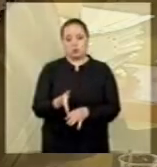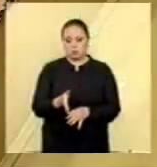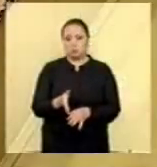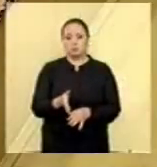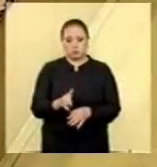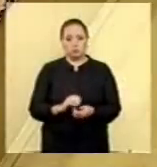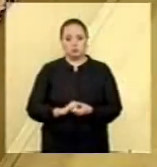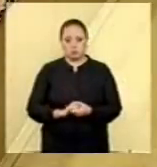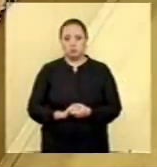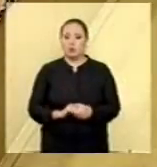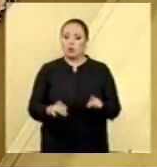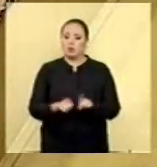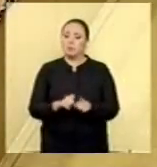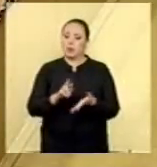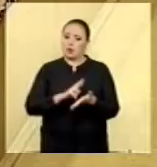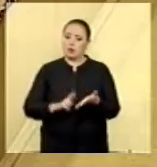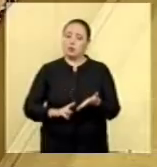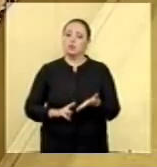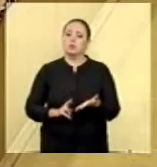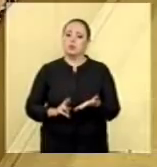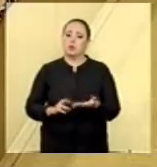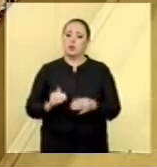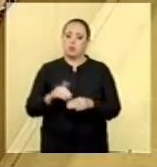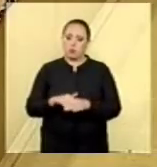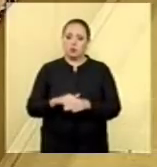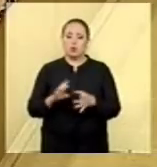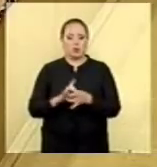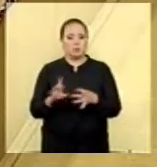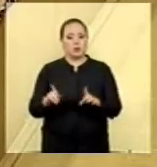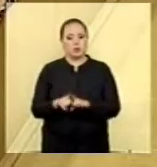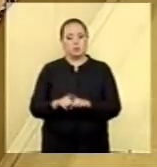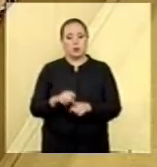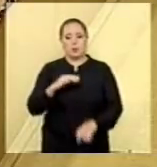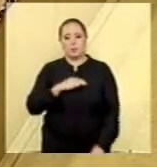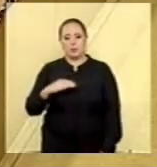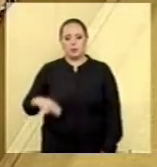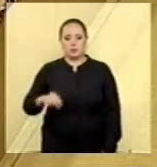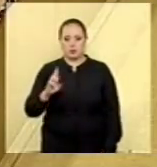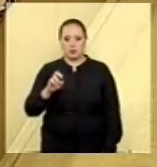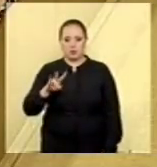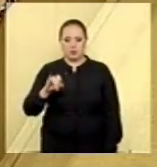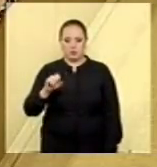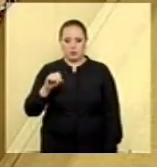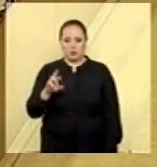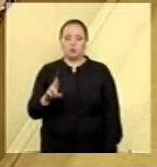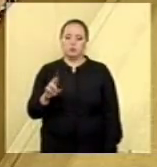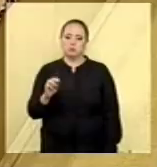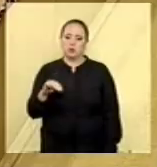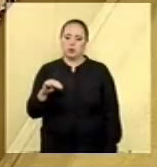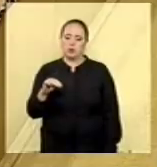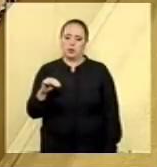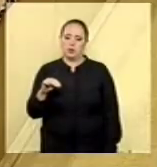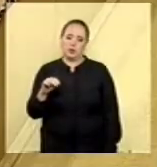proferido e já com relatório, relatório e voto liberado também pelo ministro revisor Luiz Edson Fachin.